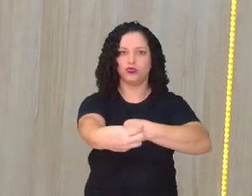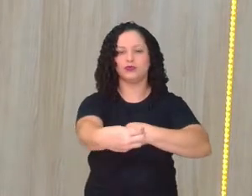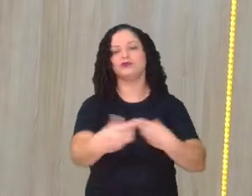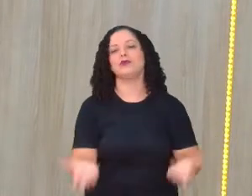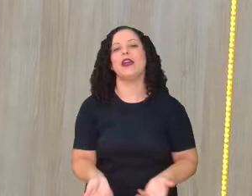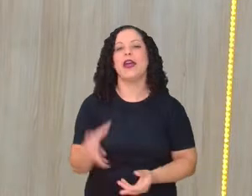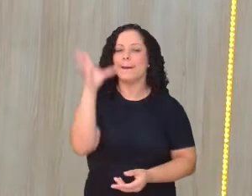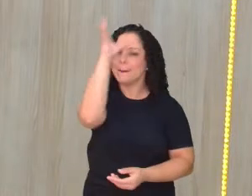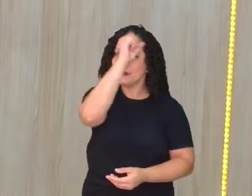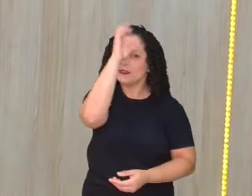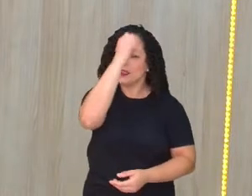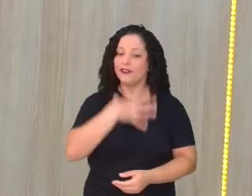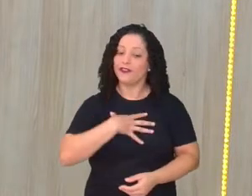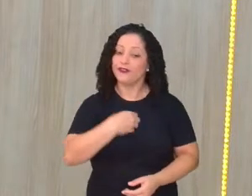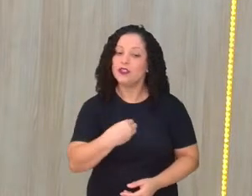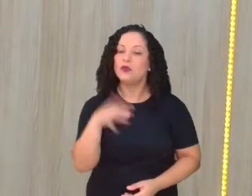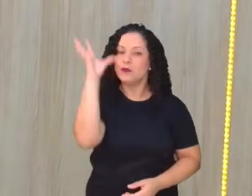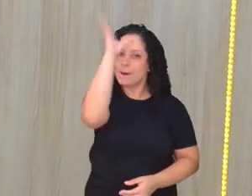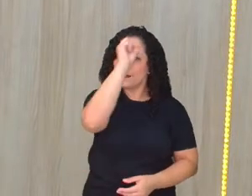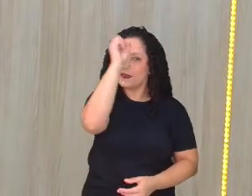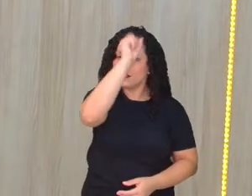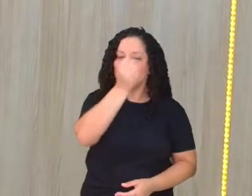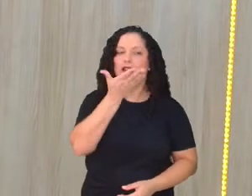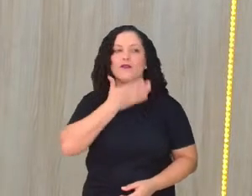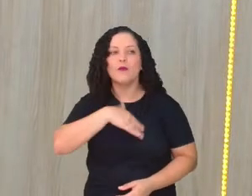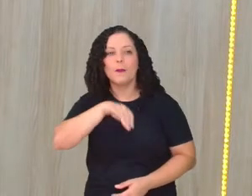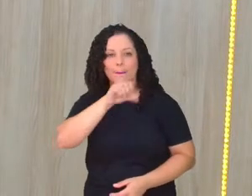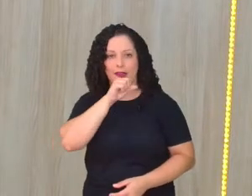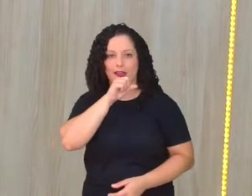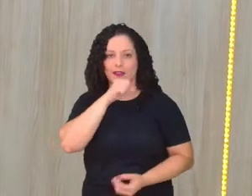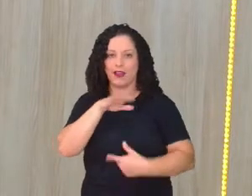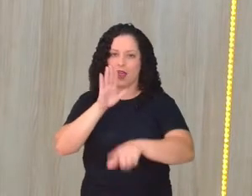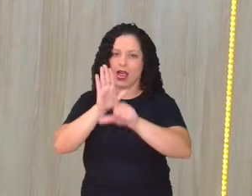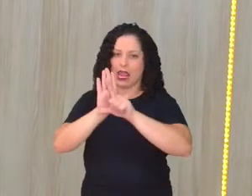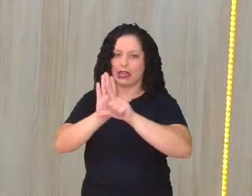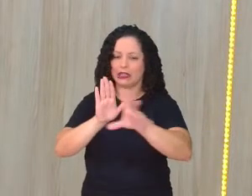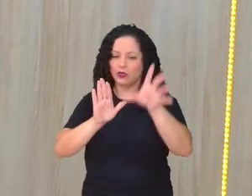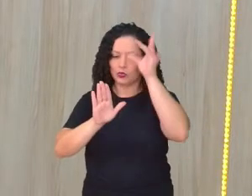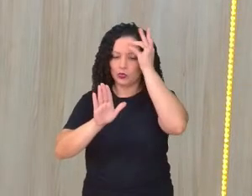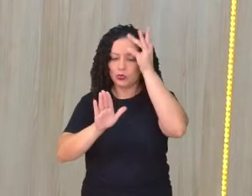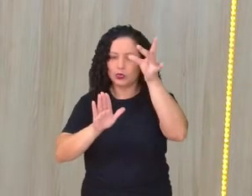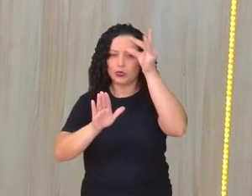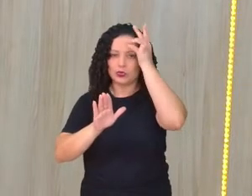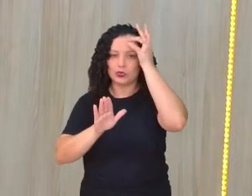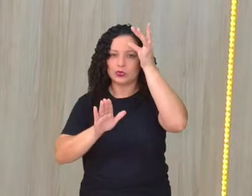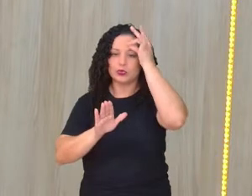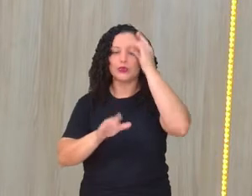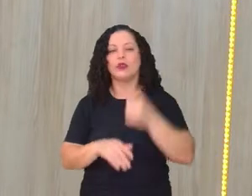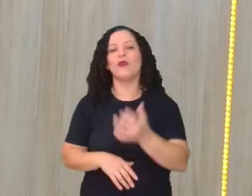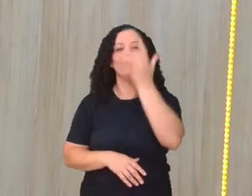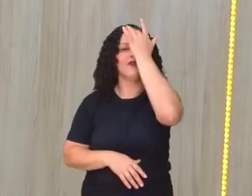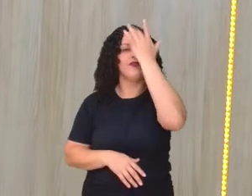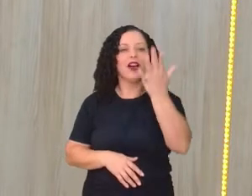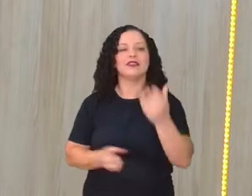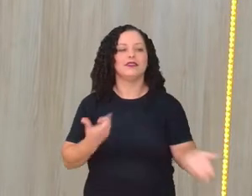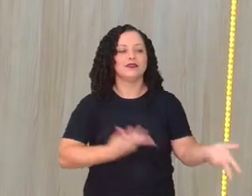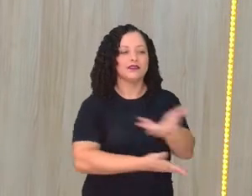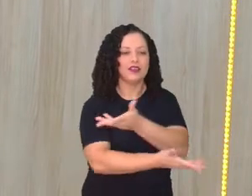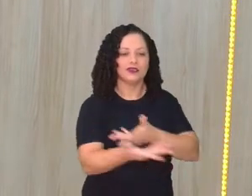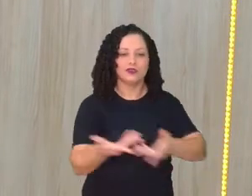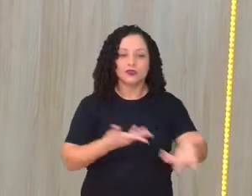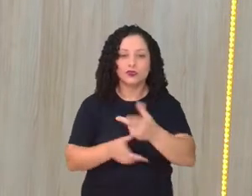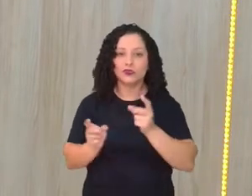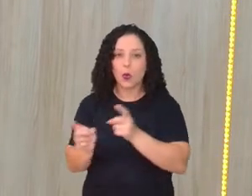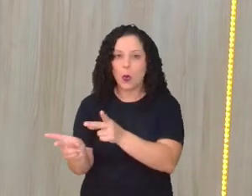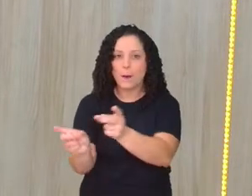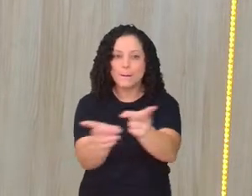ali com os seus pais, na base da oralidade. Então, para facilitar as relações comerciais, certo? Porque recebia muita gente, então